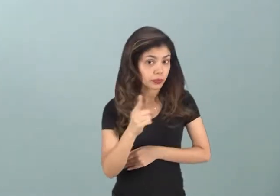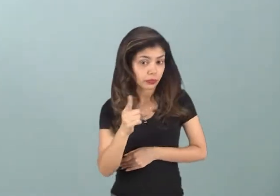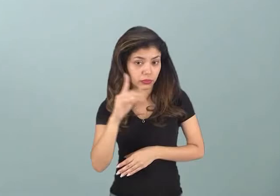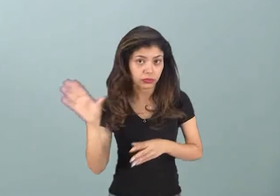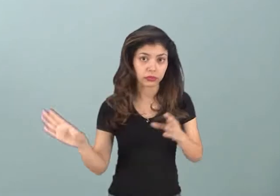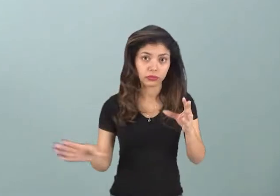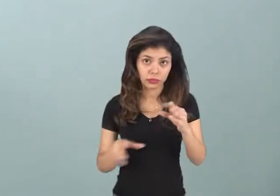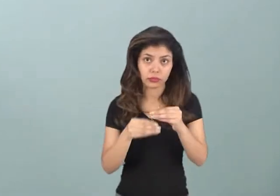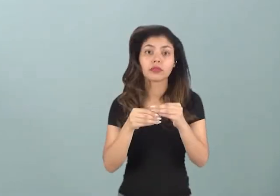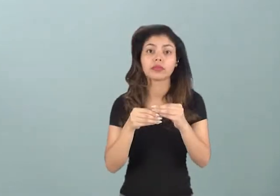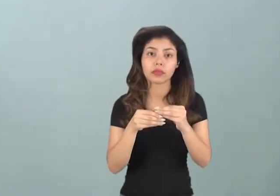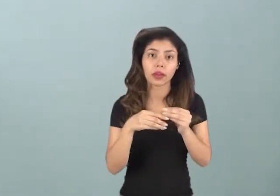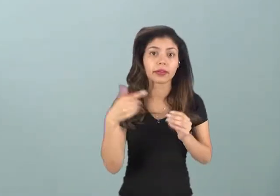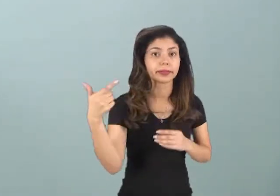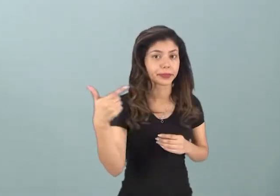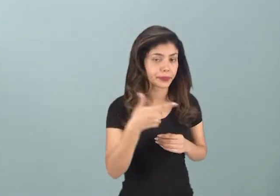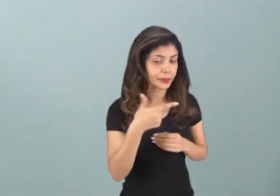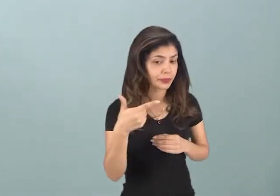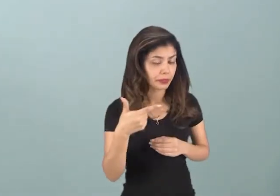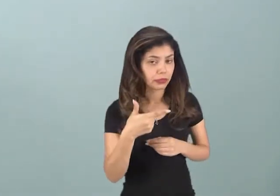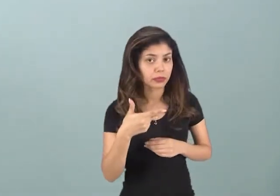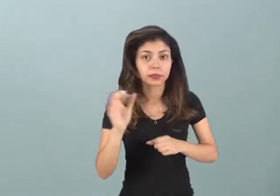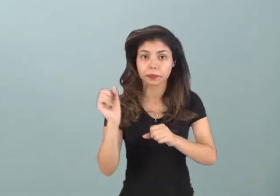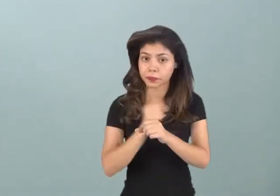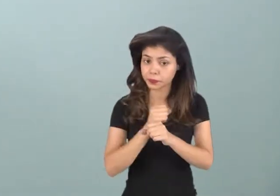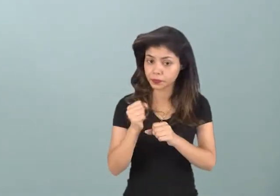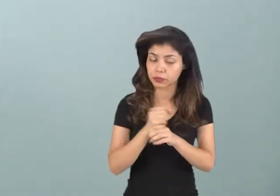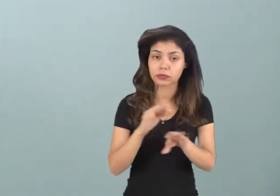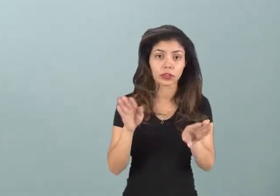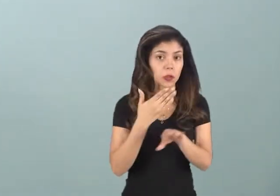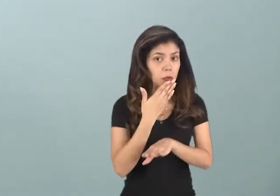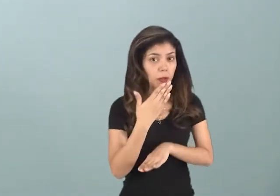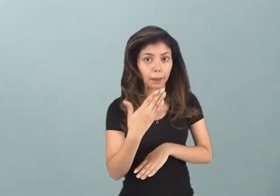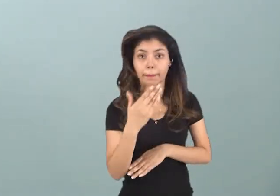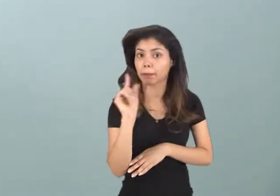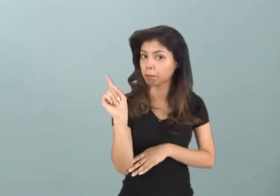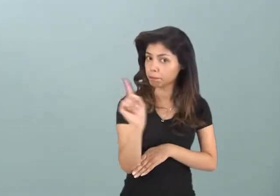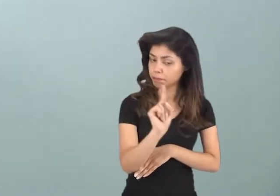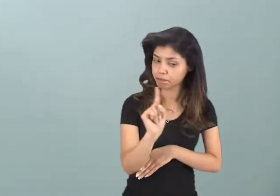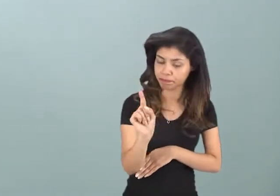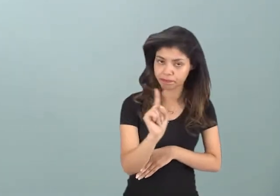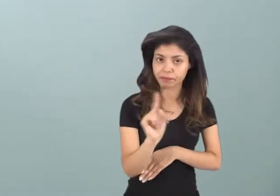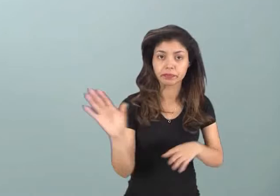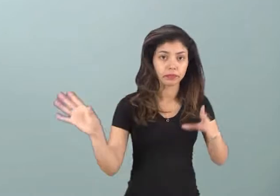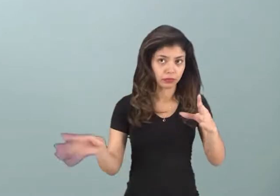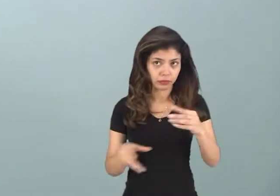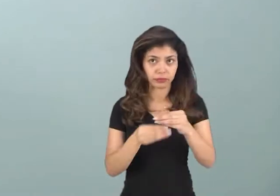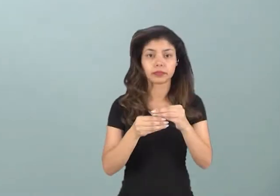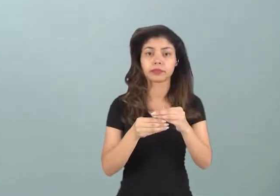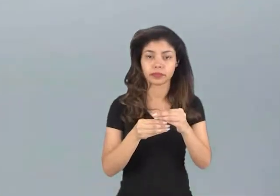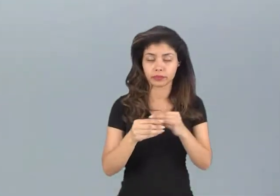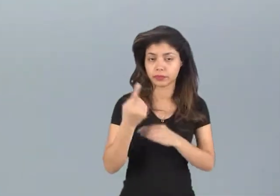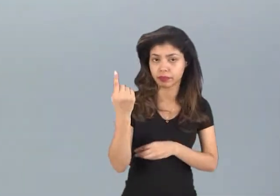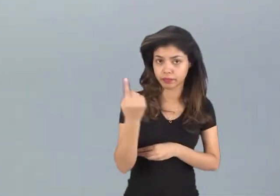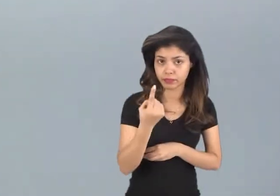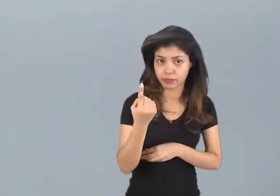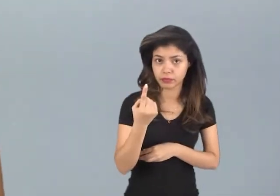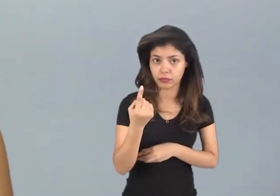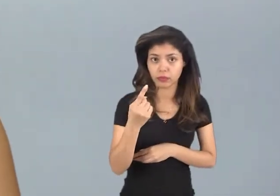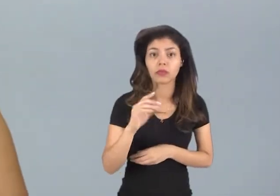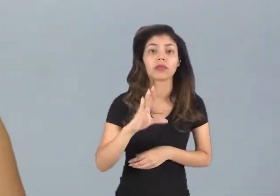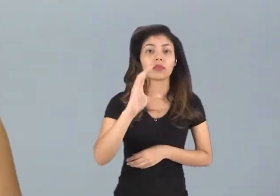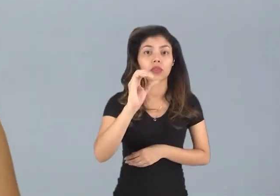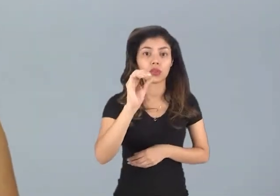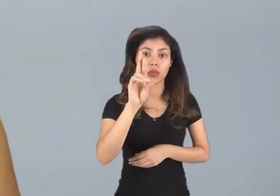complementação. Existe a segunda construção frasal, ela também não pede uma complementação, ela não complementa a primeira,